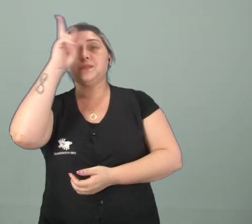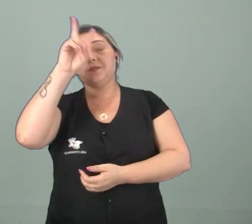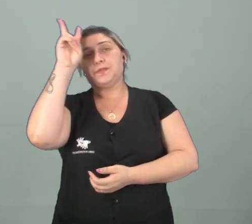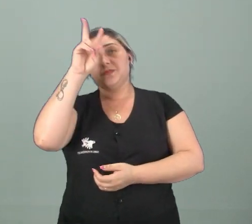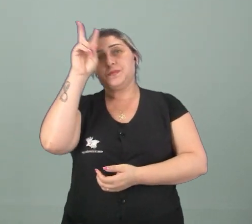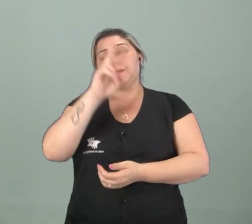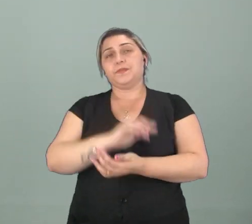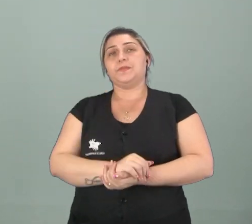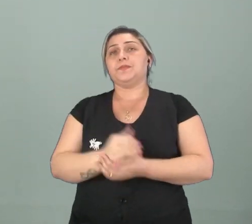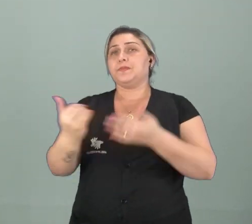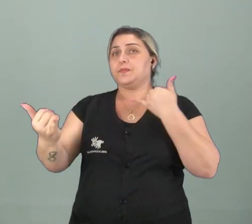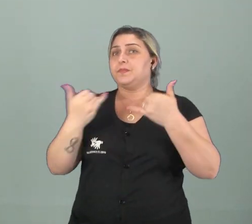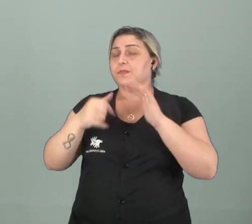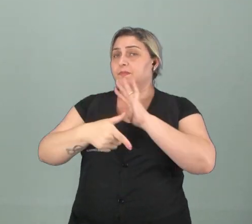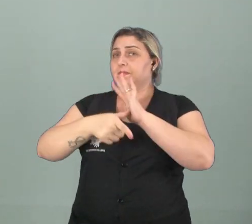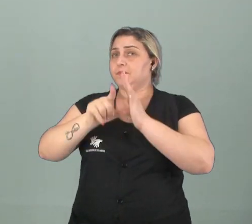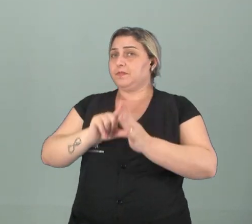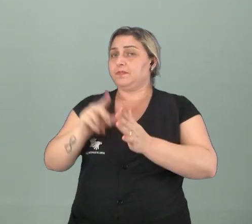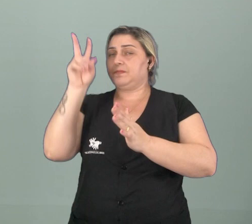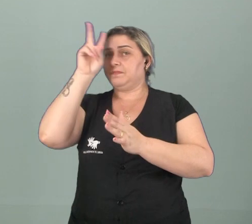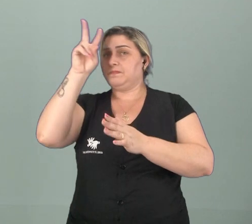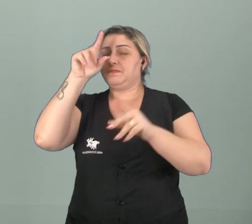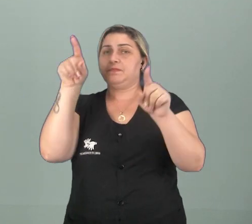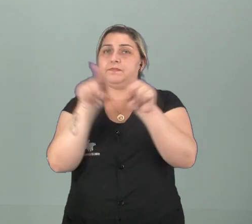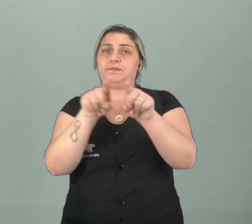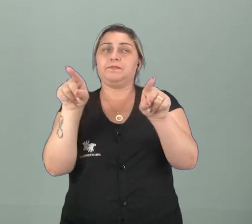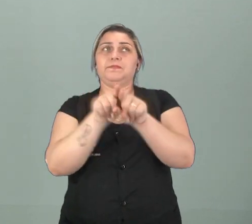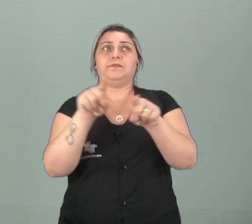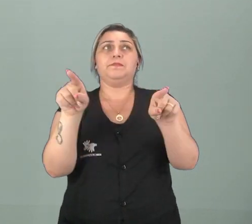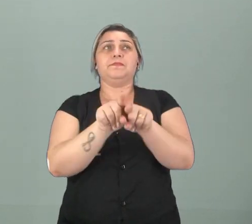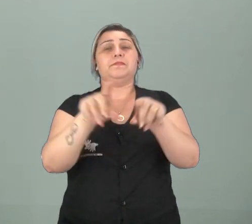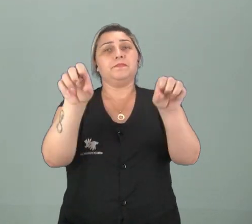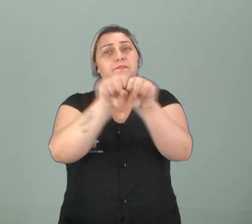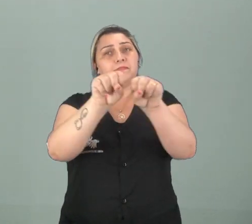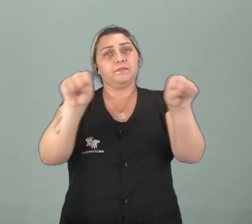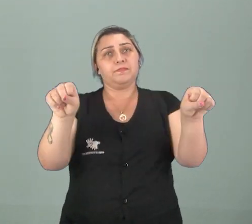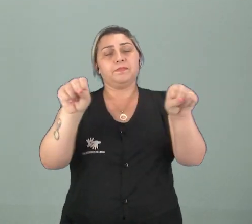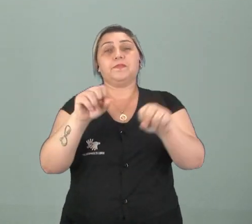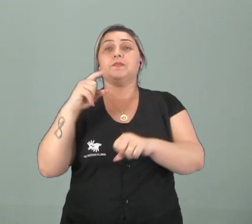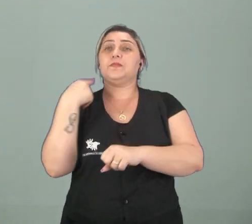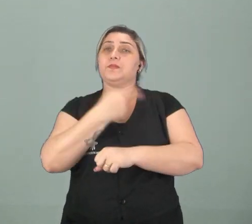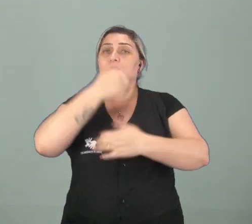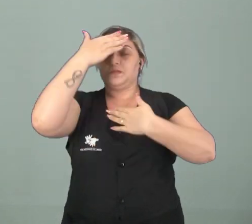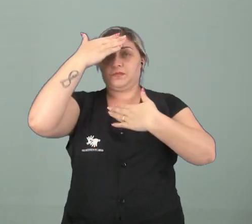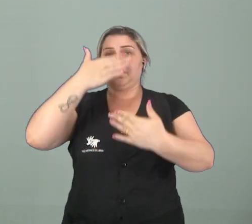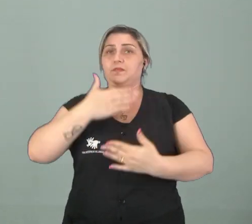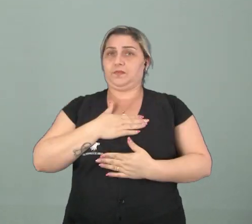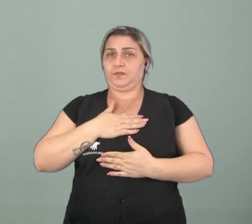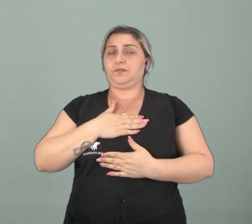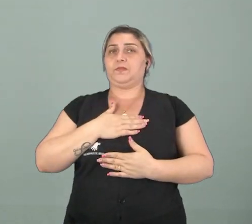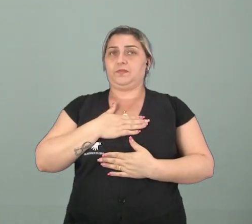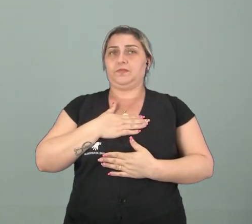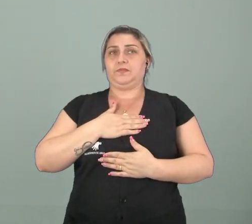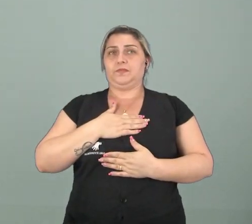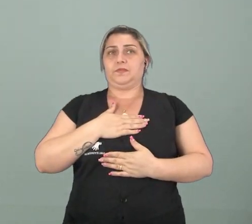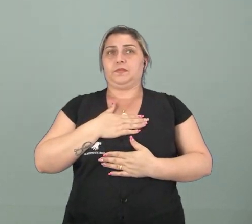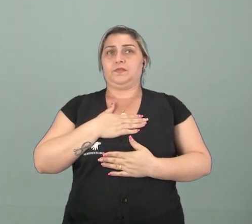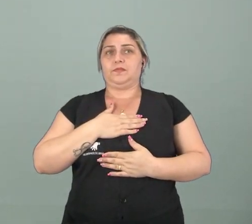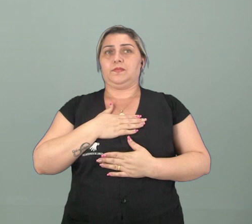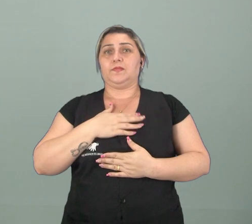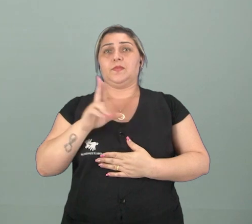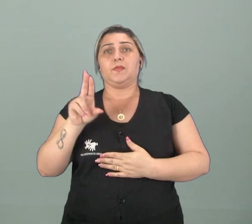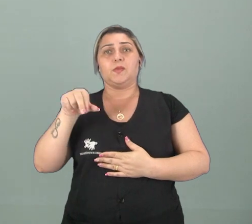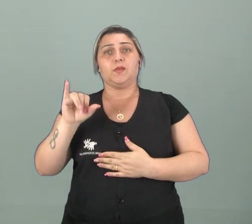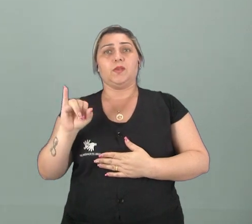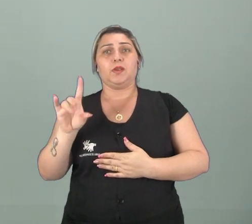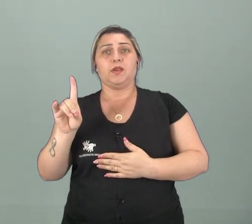relembrar de informação, antes da gente relembrar também acerca dos sistemas? Que o nosso corpo, primeiro de tudo, ele é formado por unidades